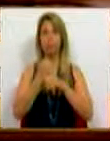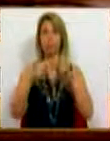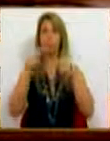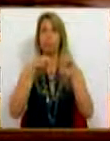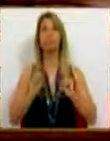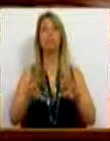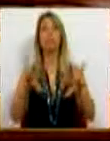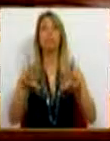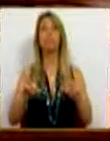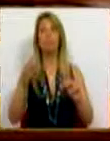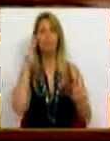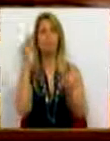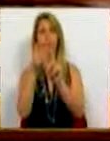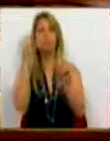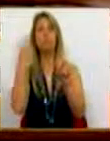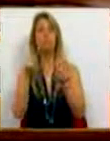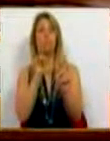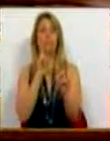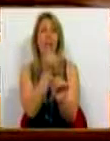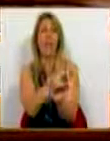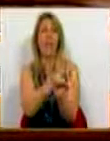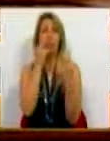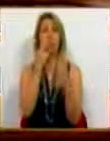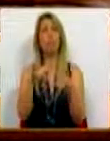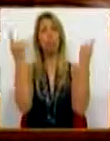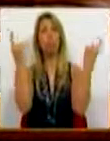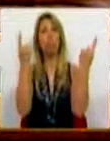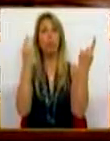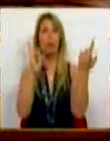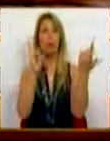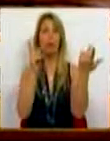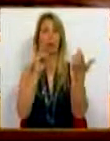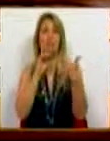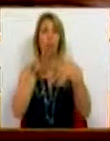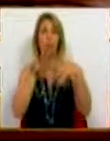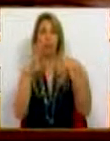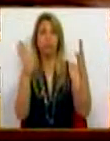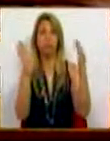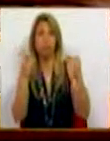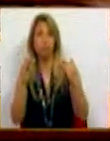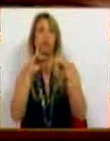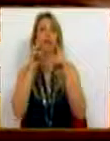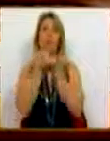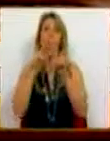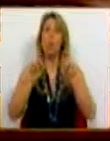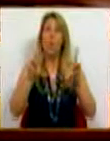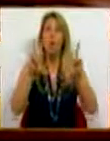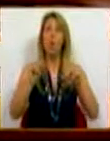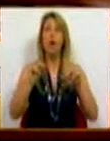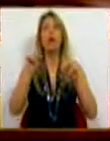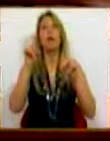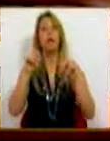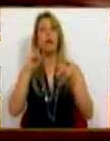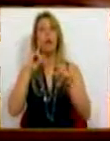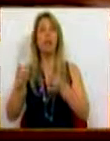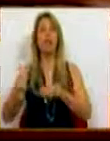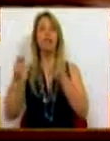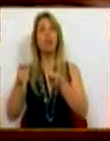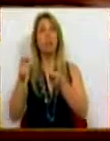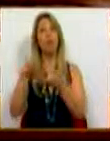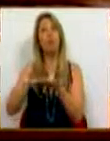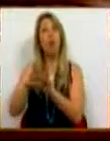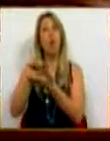dedicado essencialmente à reabilitação de edifícios públicos que tem como base de financiamento o Fundo de Estabilização da Segurança Social e que